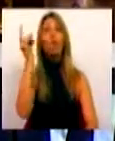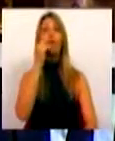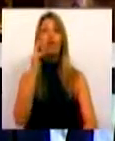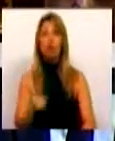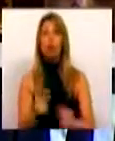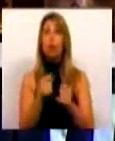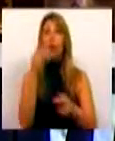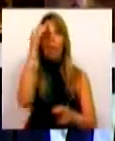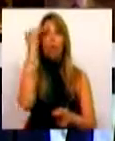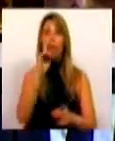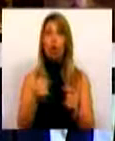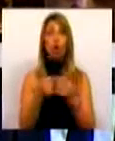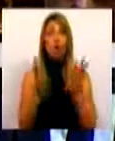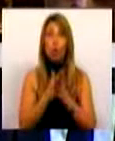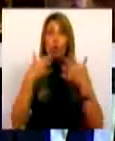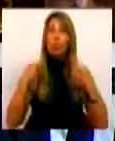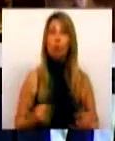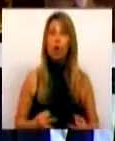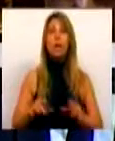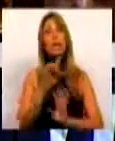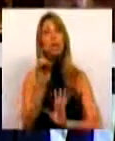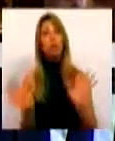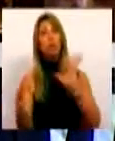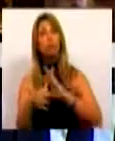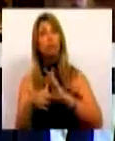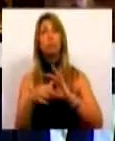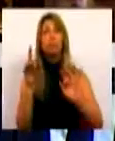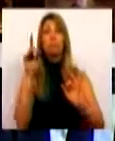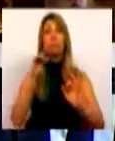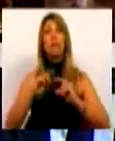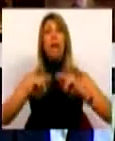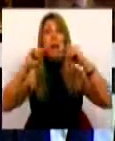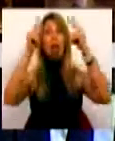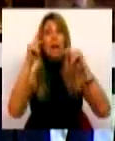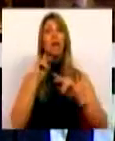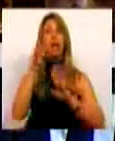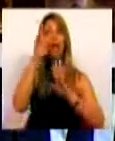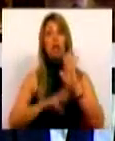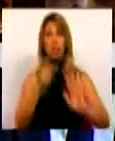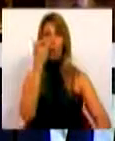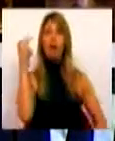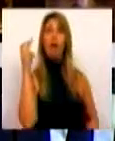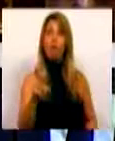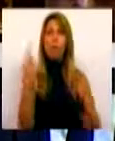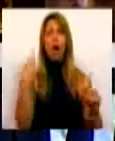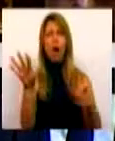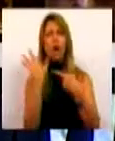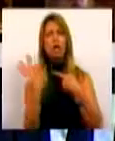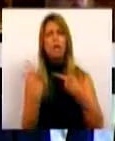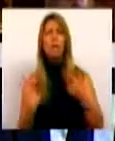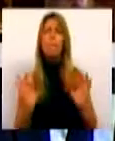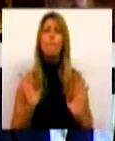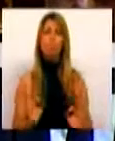os professores, e as questões relativas à sua carreira e ao seu regime de aposentação têm especificidades muito